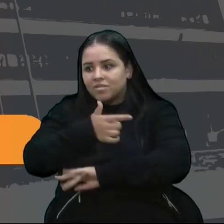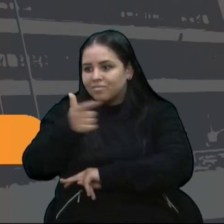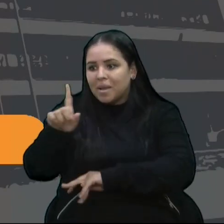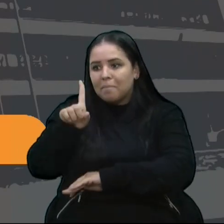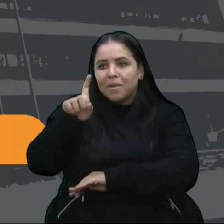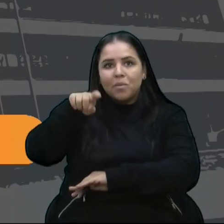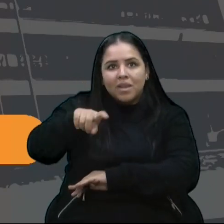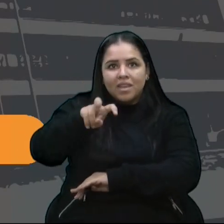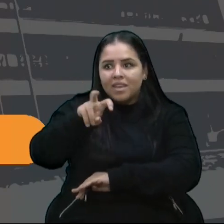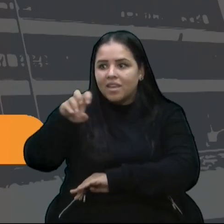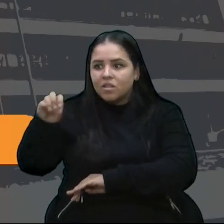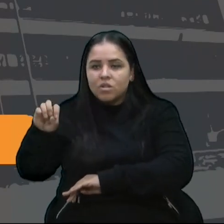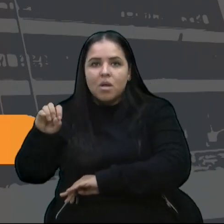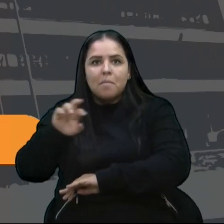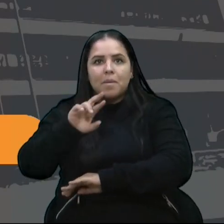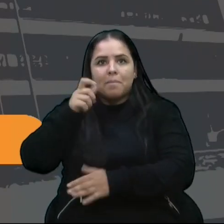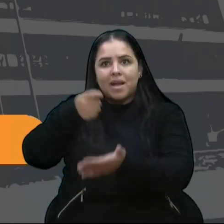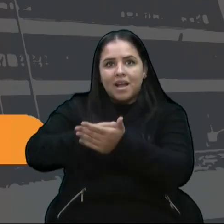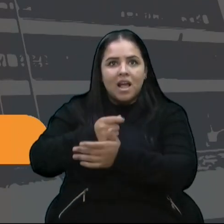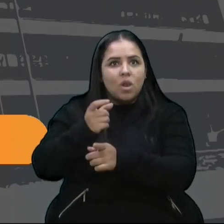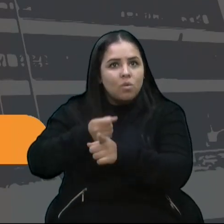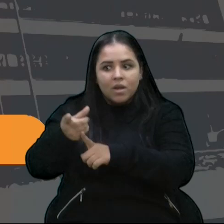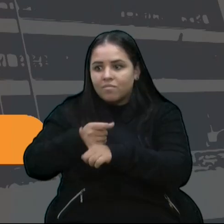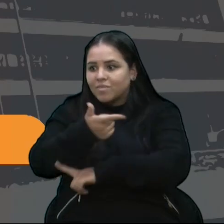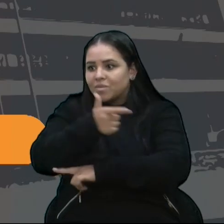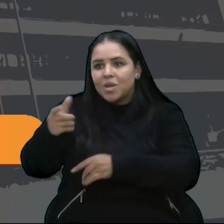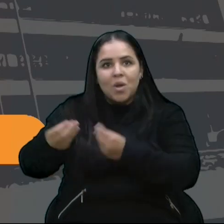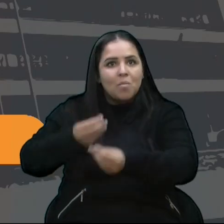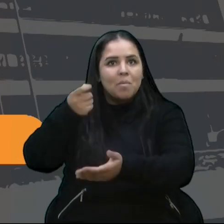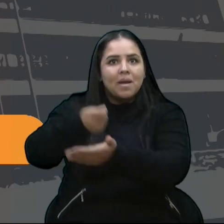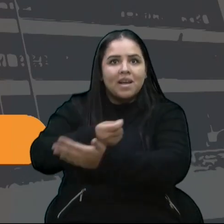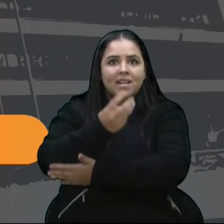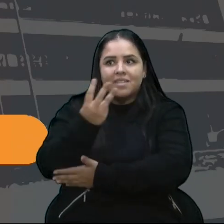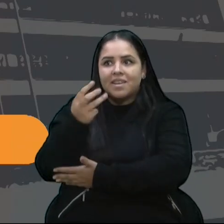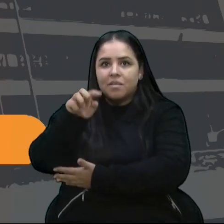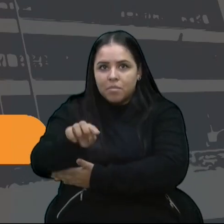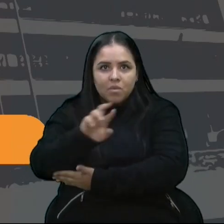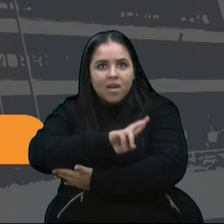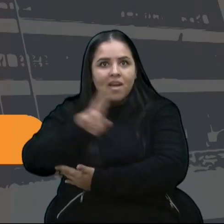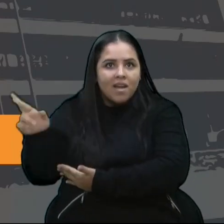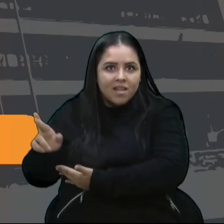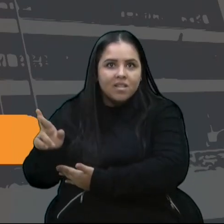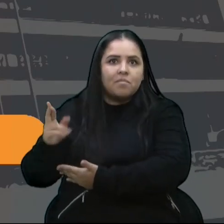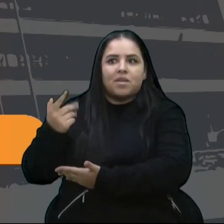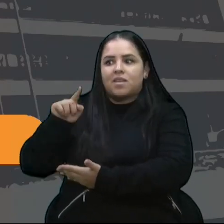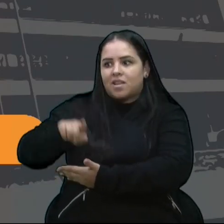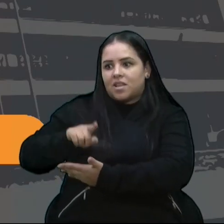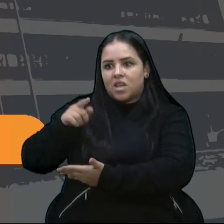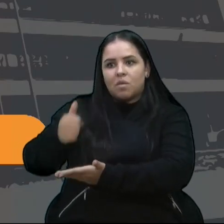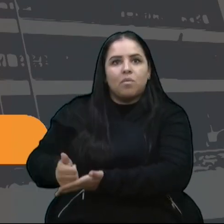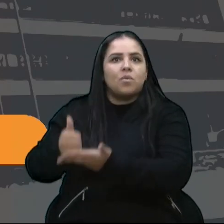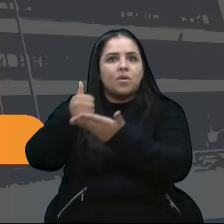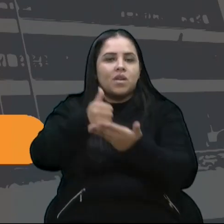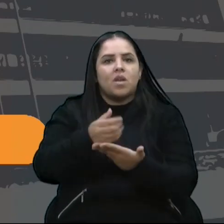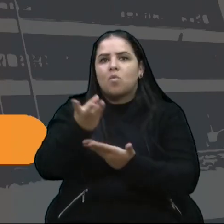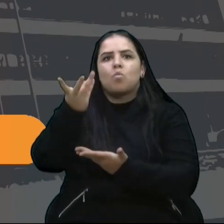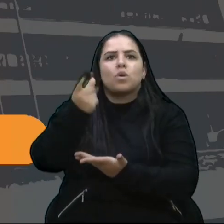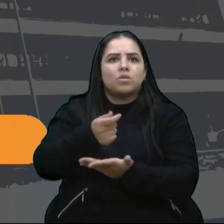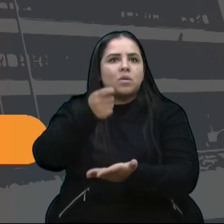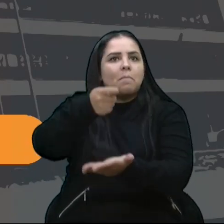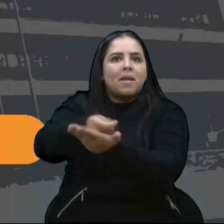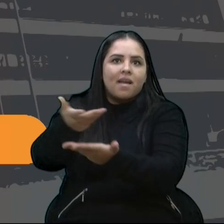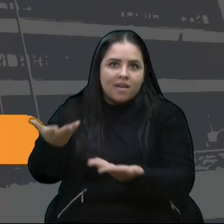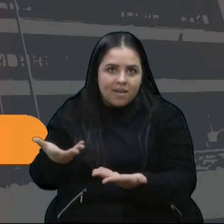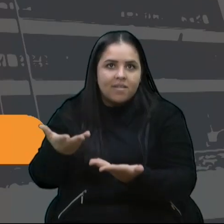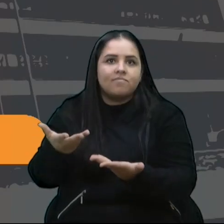1.500 para pagar o aluguel, ele não vai ter como pagar 3 mil para um assessor de imprensa, 4 mil, 5 mil, ou seja lá o valor que o assessor cobrar. É